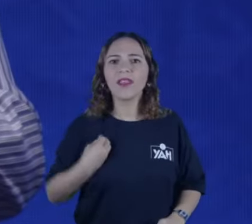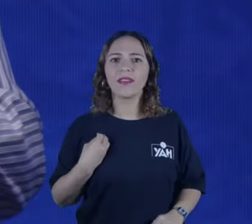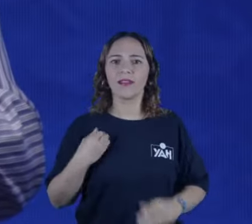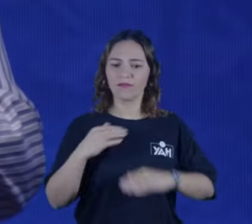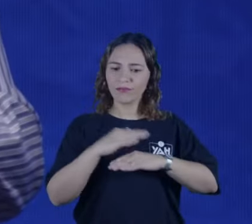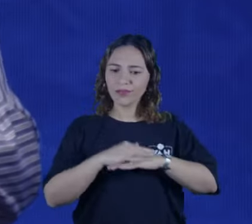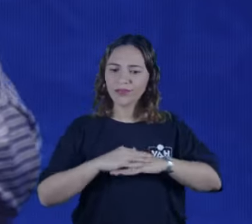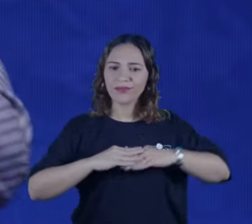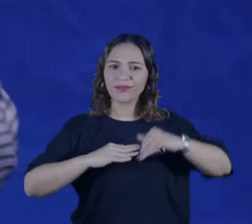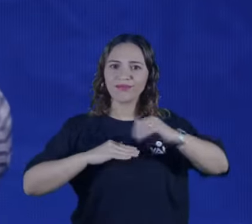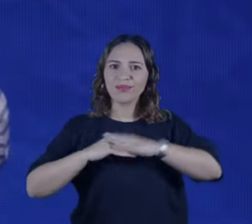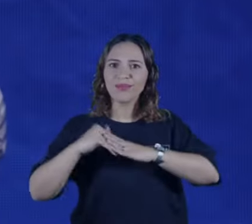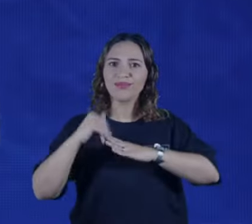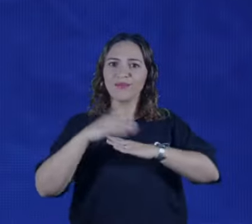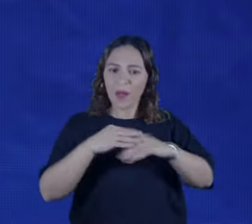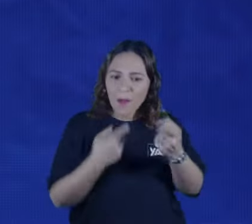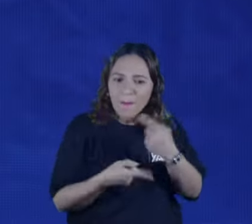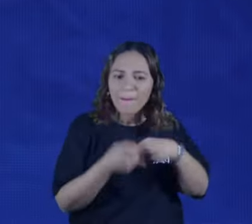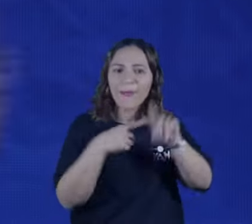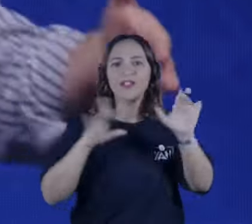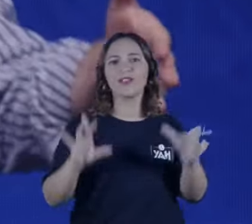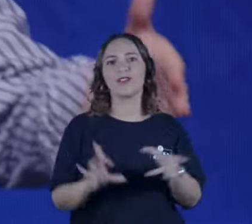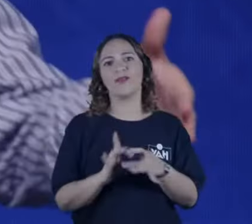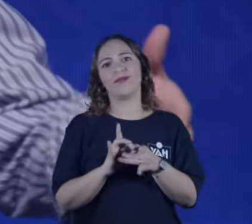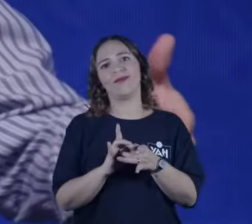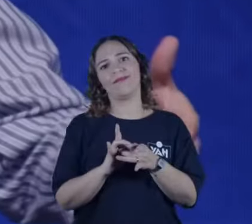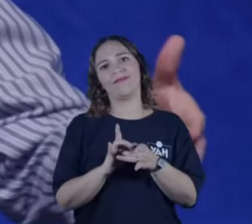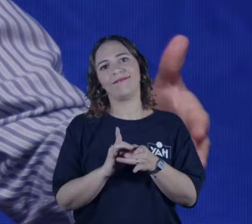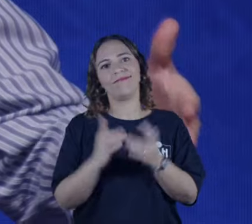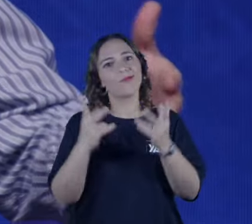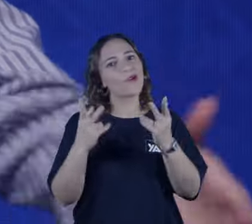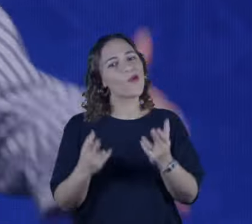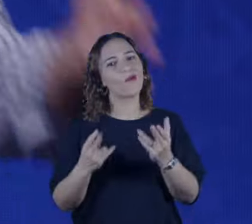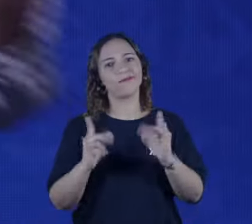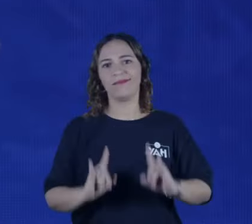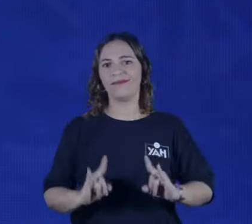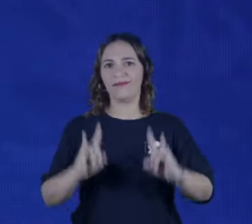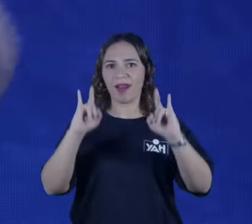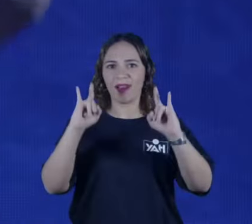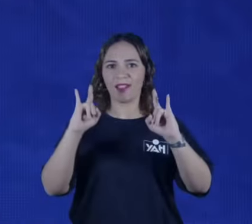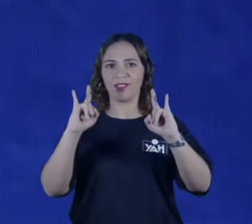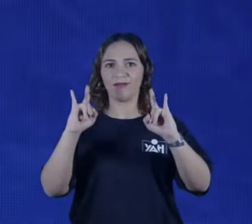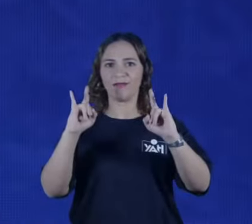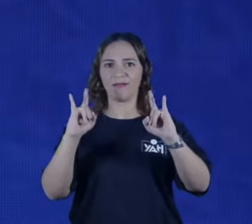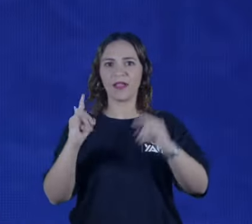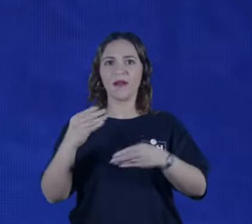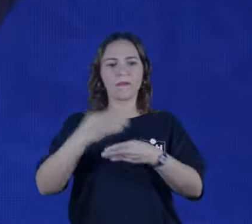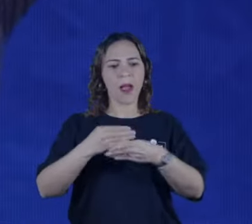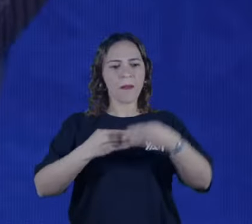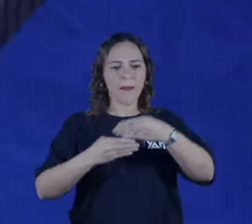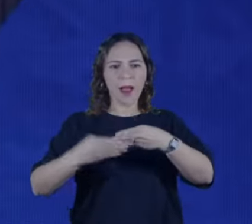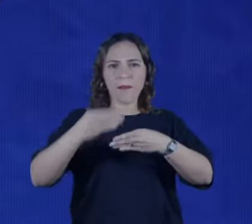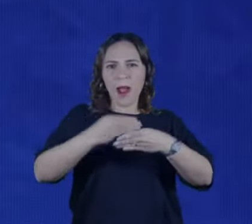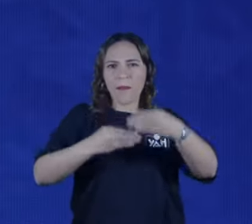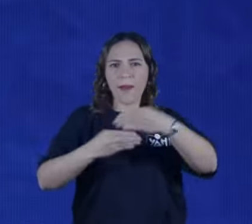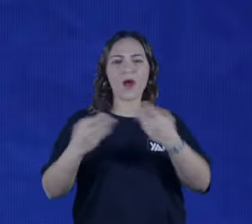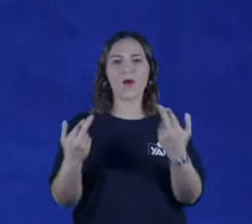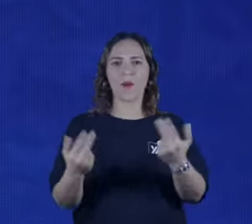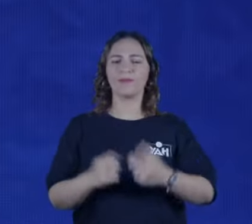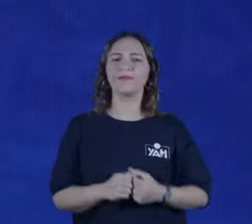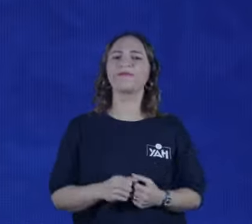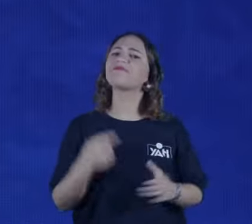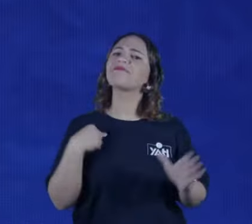edificados juntos como pedras vivas, um edificando o outro. Quantos aqui